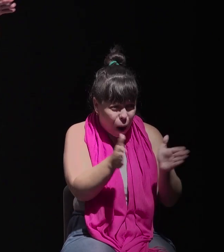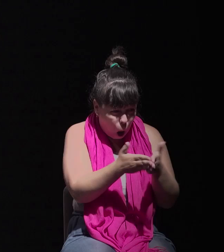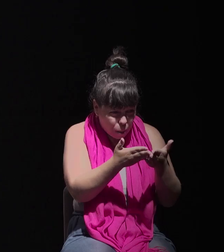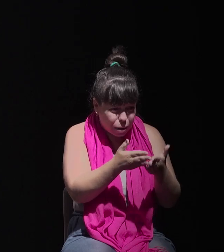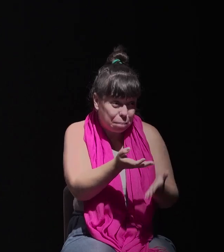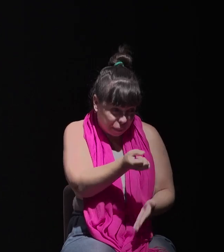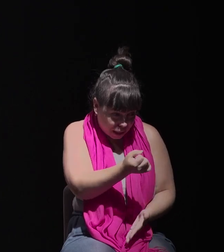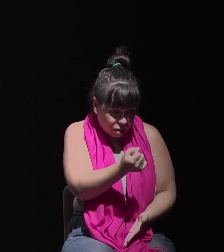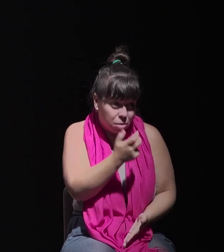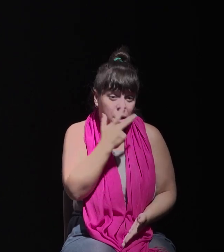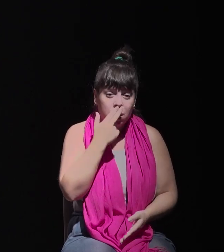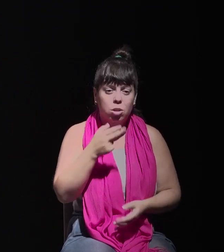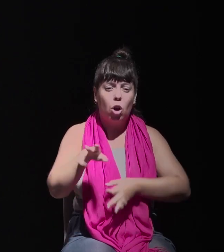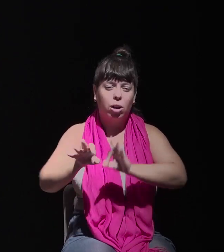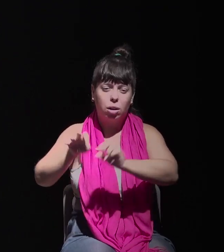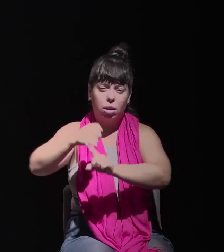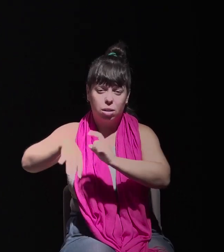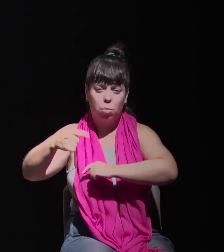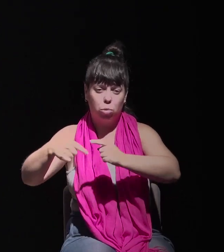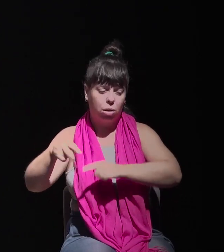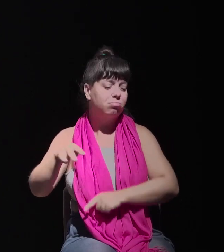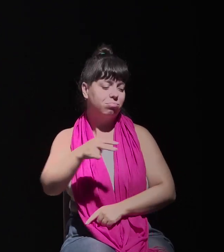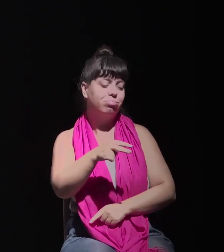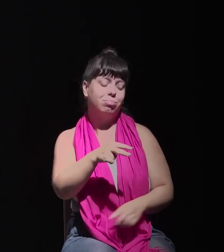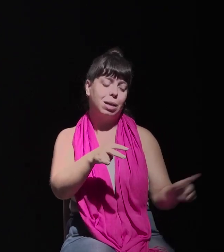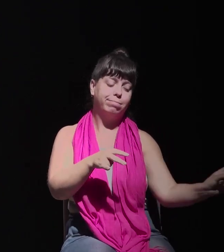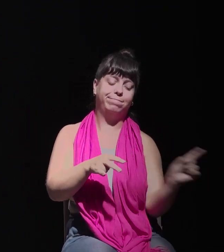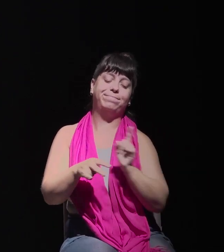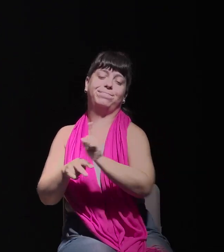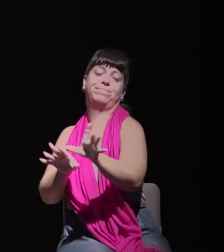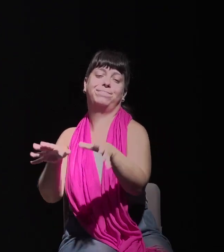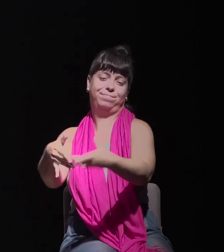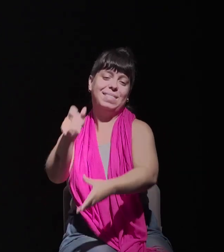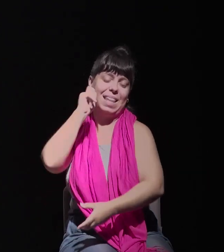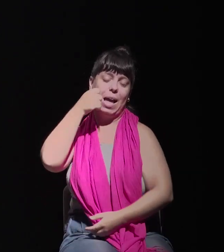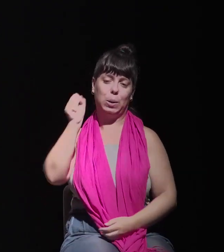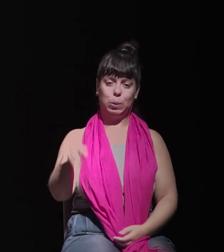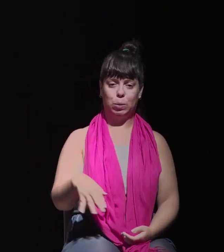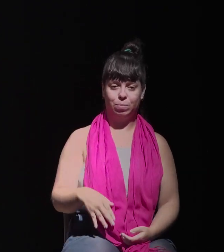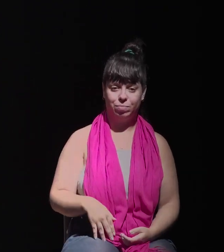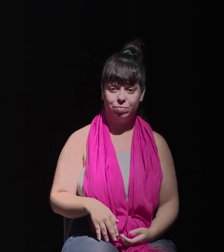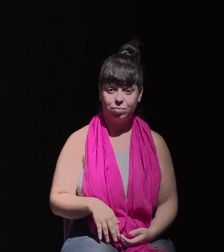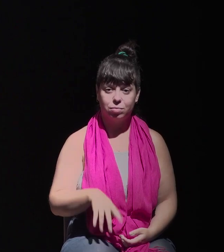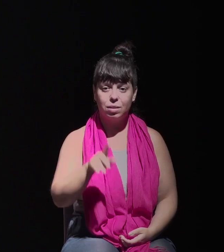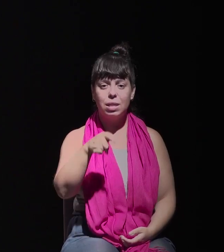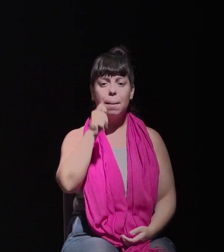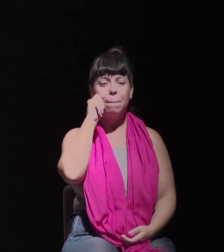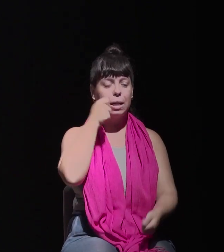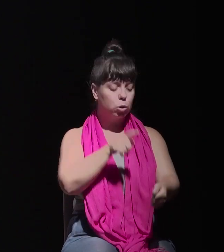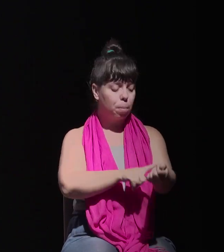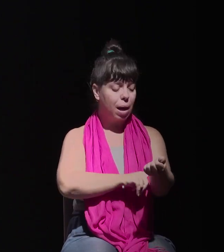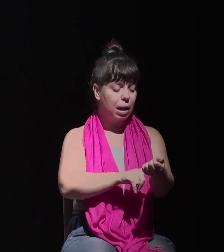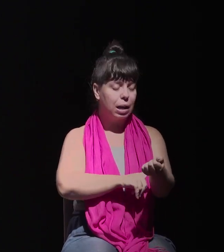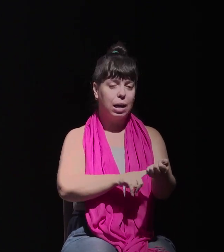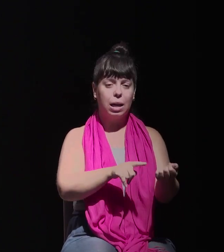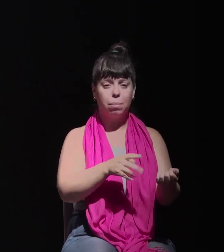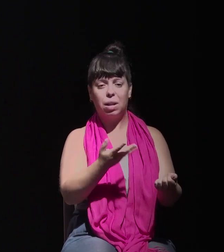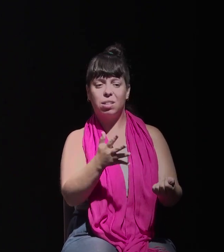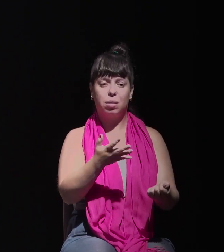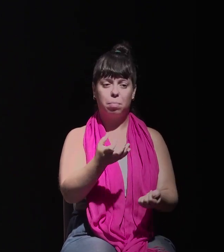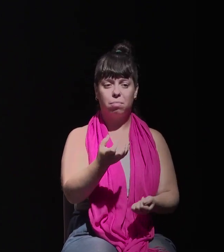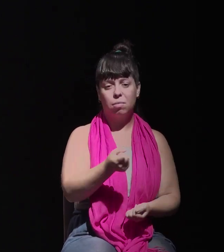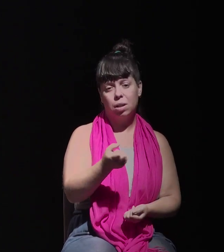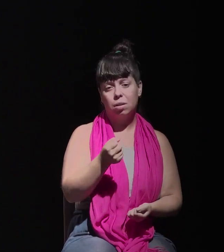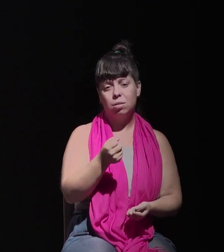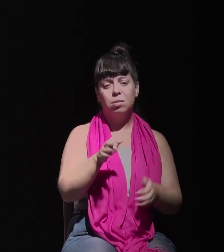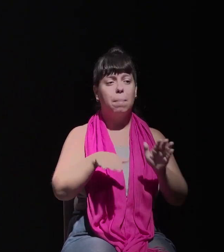das organizações comunitárias, você está lido como negro, que seriam os pretos de pele mais clara, né? Que, dependendo do contexto, podem